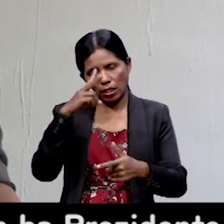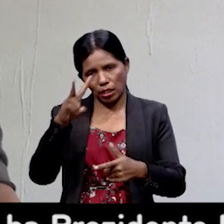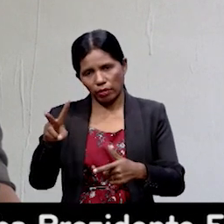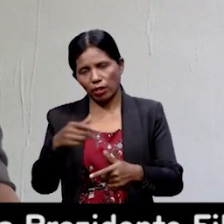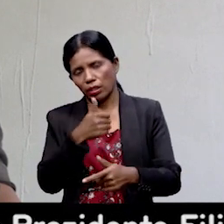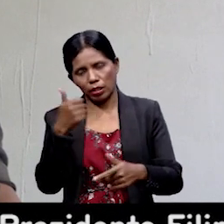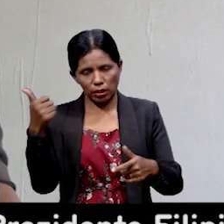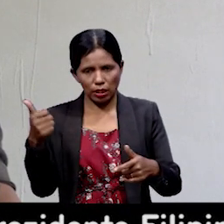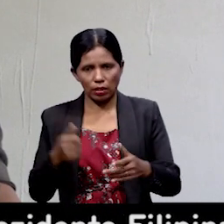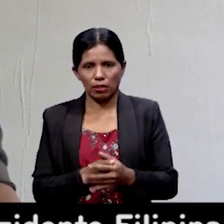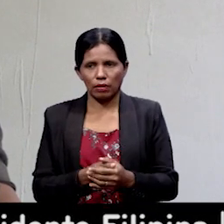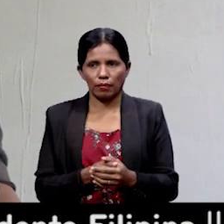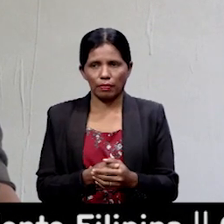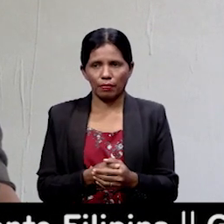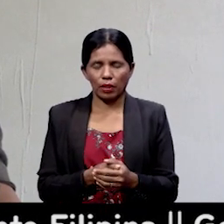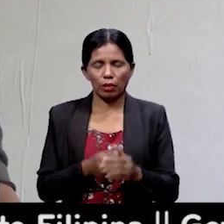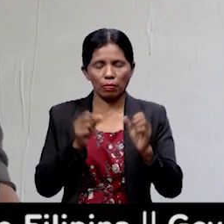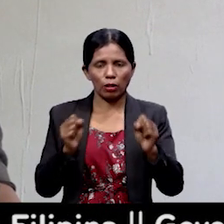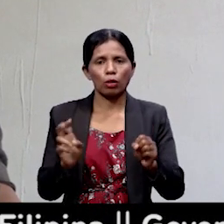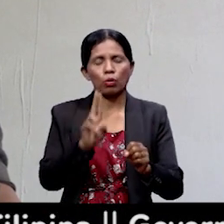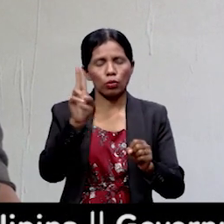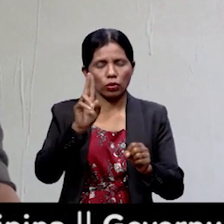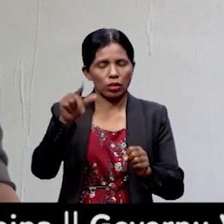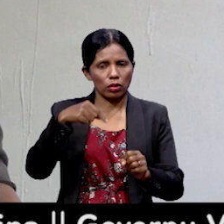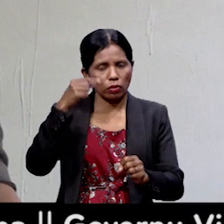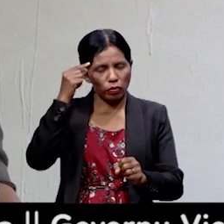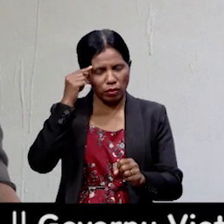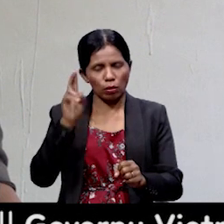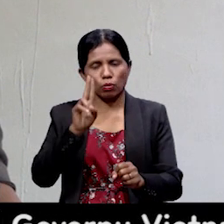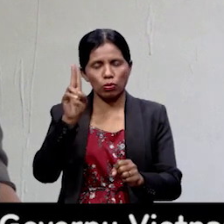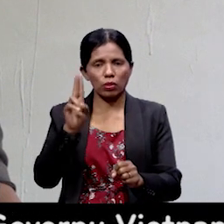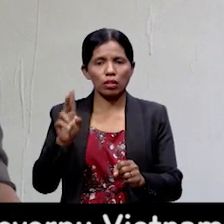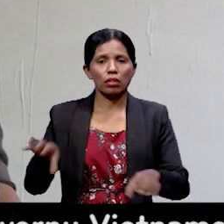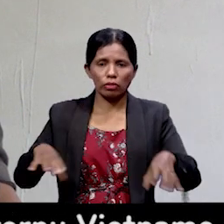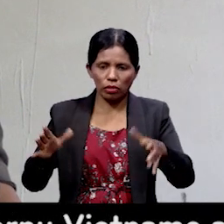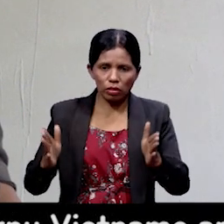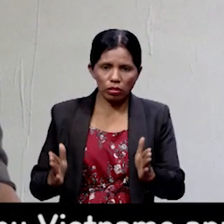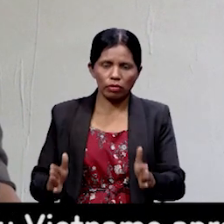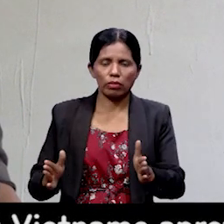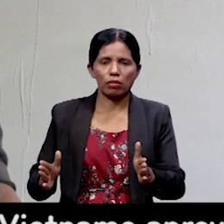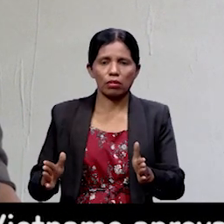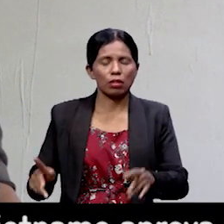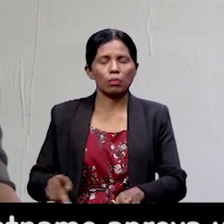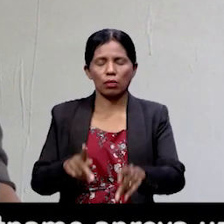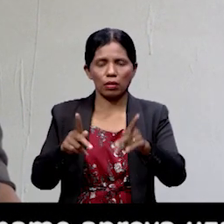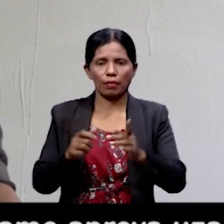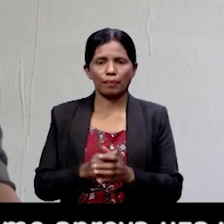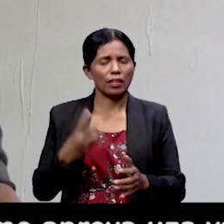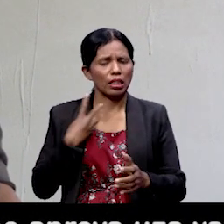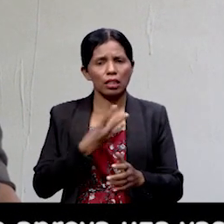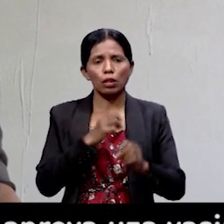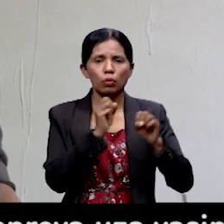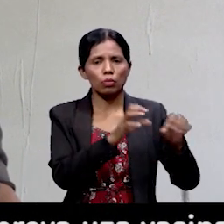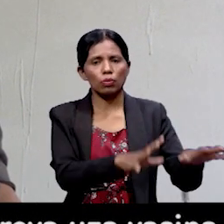ba ita na minha executor de governação sernanesa, funcionários públicos sernan. Mas ita nela ia, ita abandona